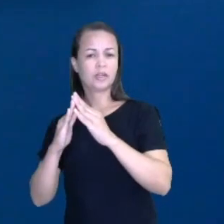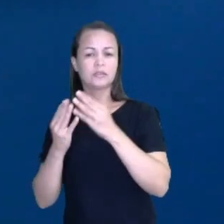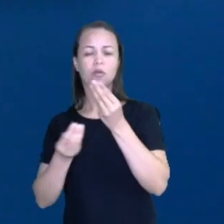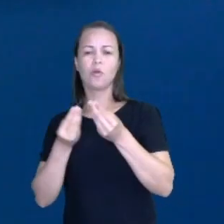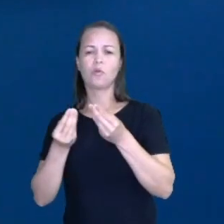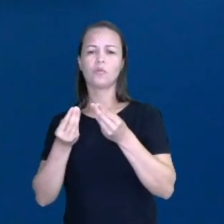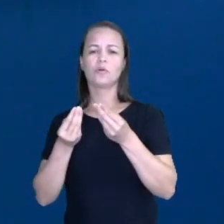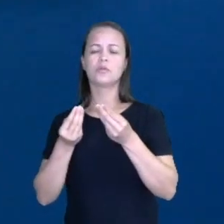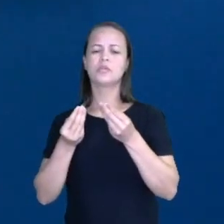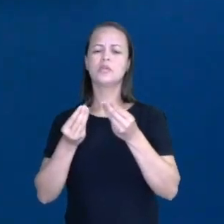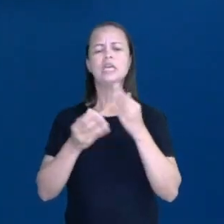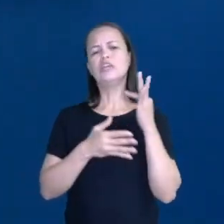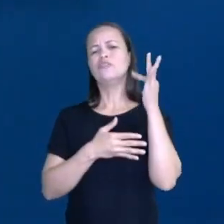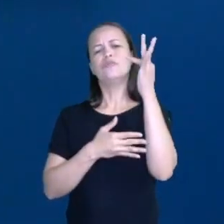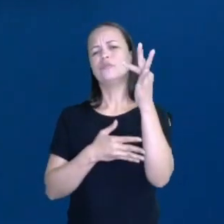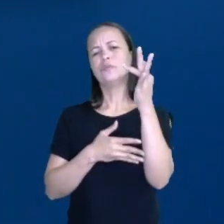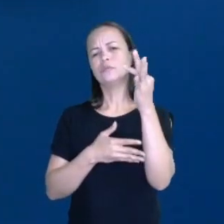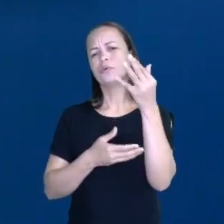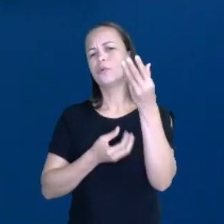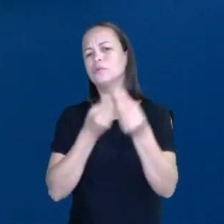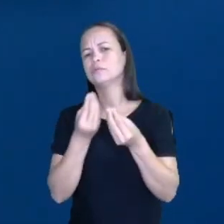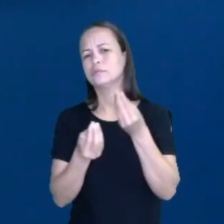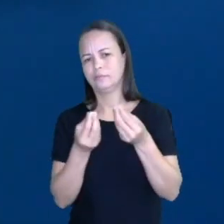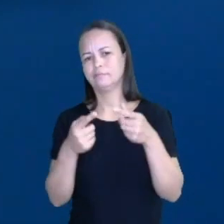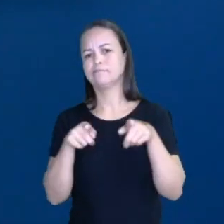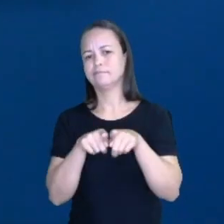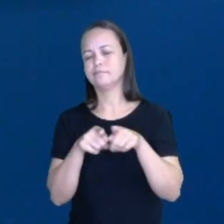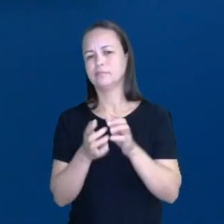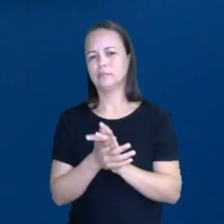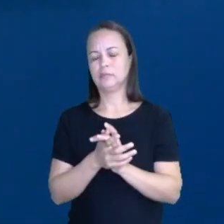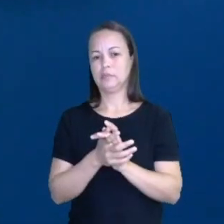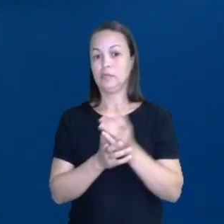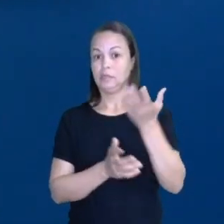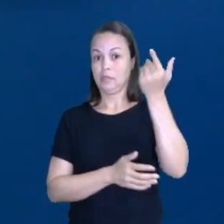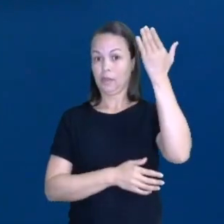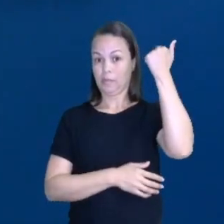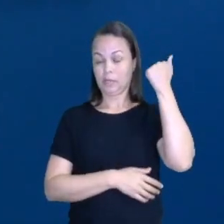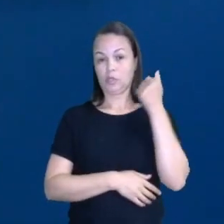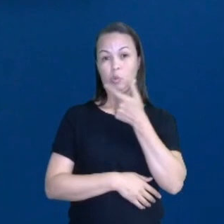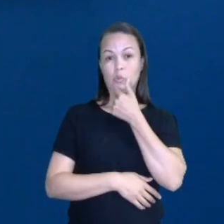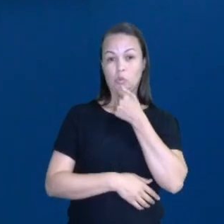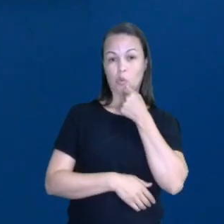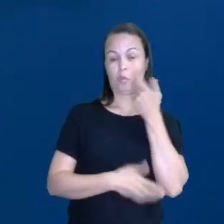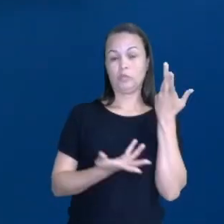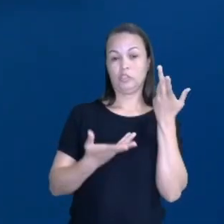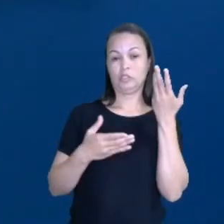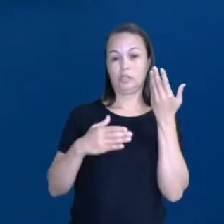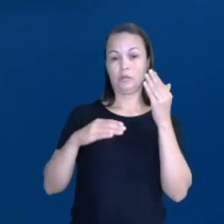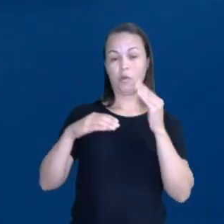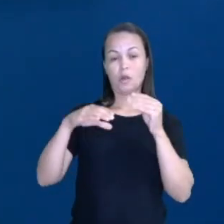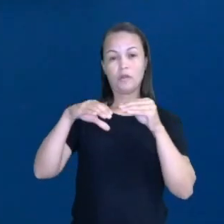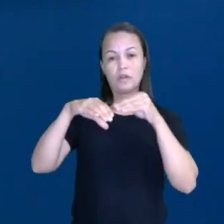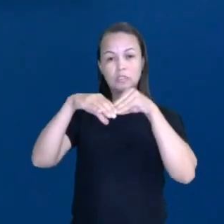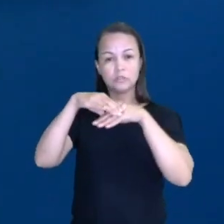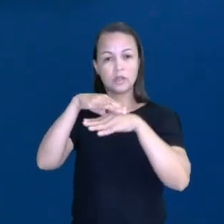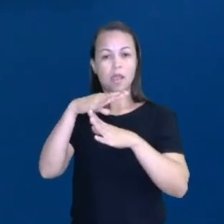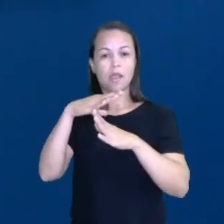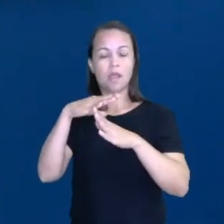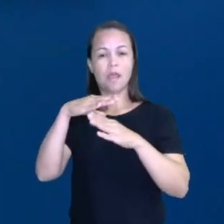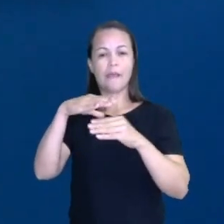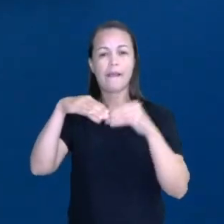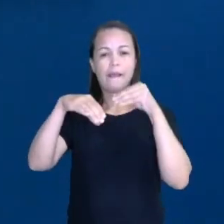vão ser no futuro, né? Antigamente, na época dos homens das cavernas, como o nome já diz, eles moravam em